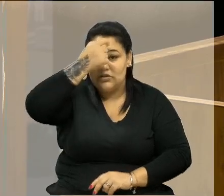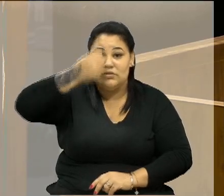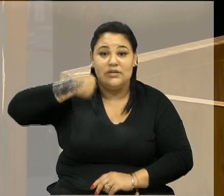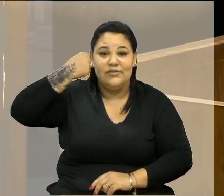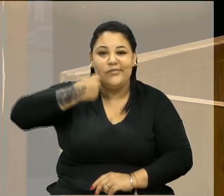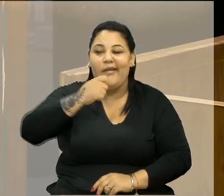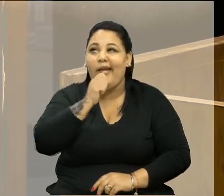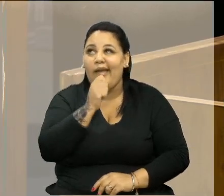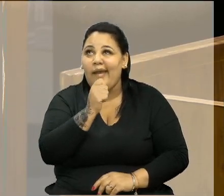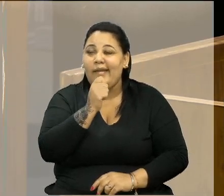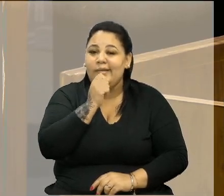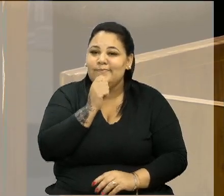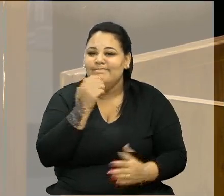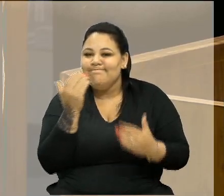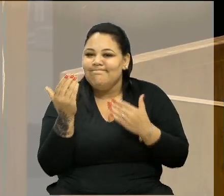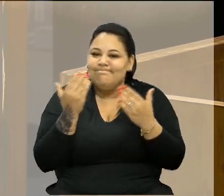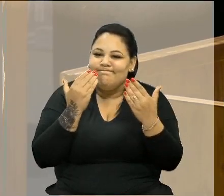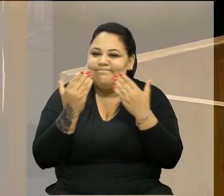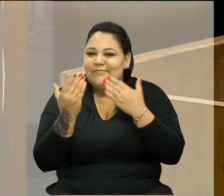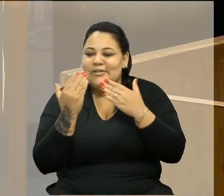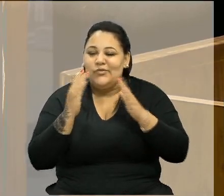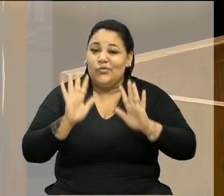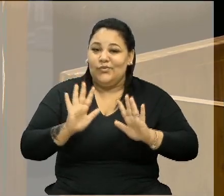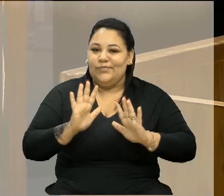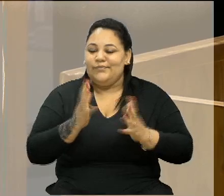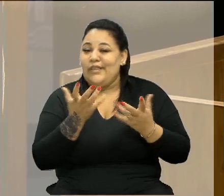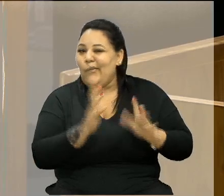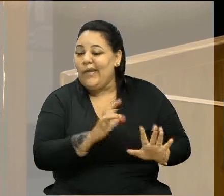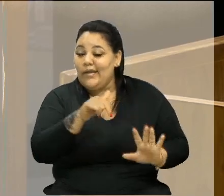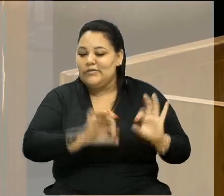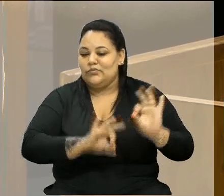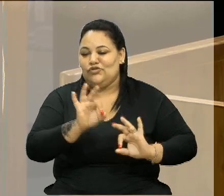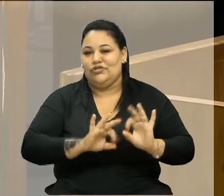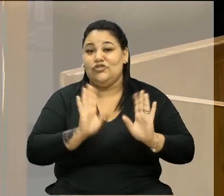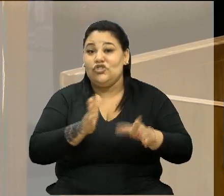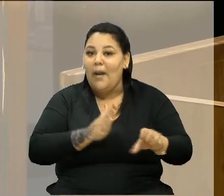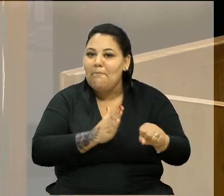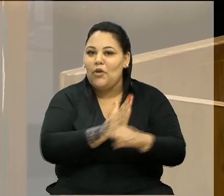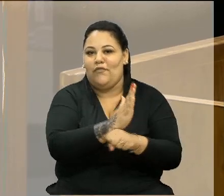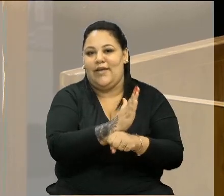estão passando por lobbies e não estão querendo que esse projeto que já foi aprovado na Câmara